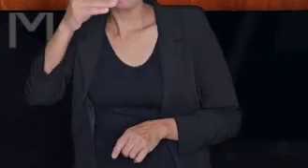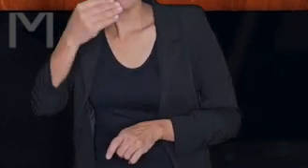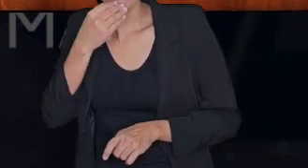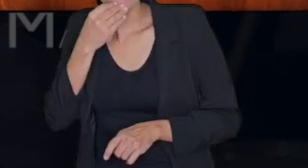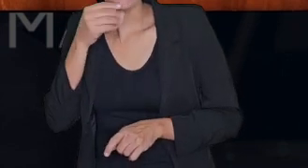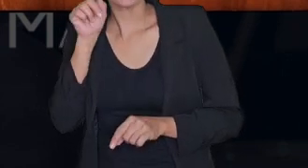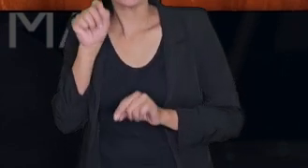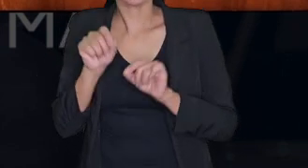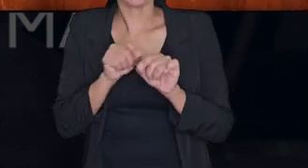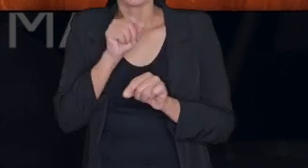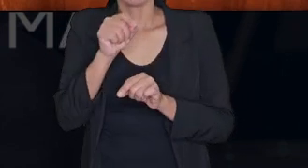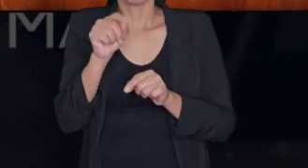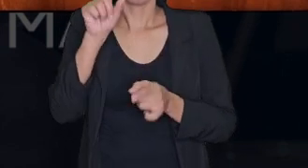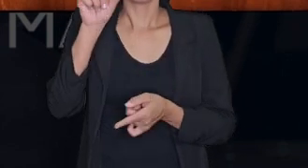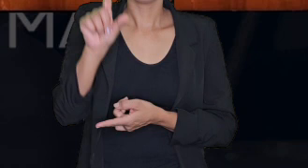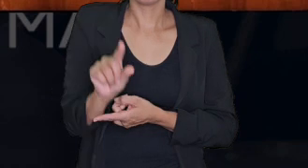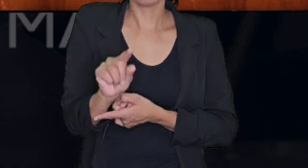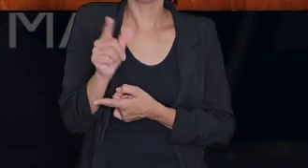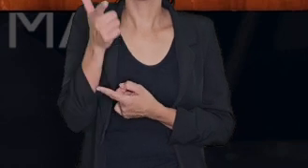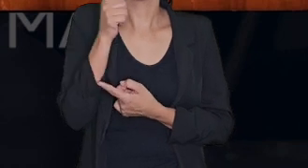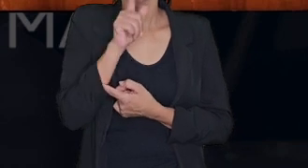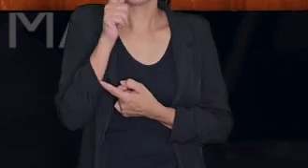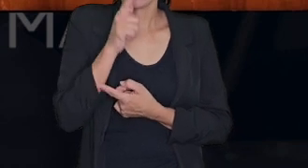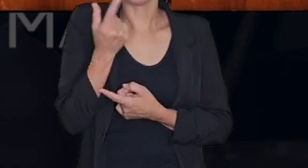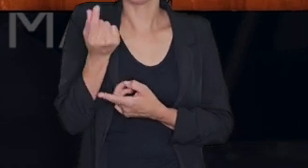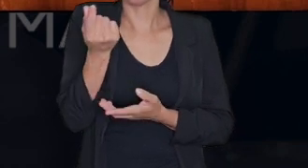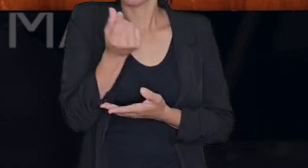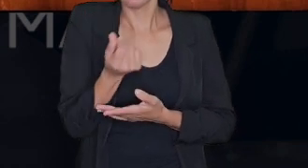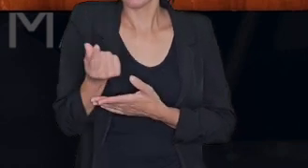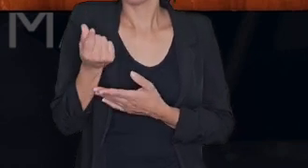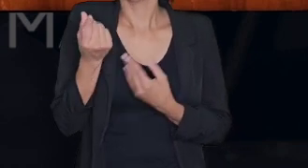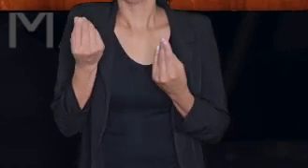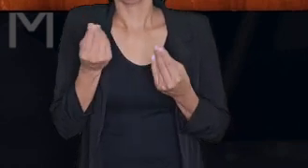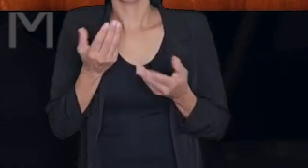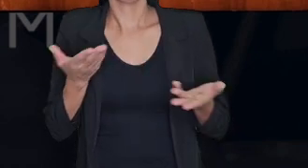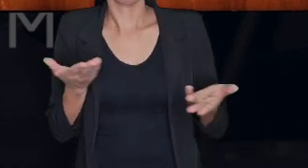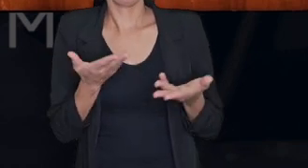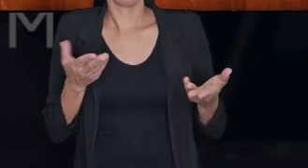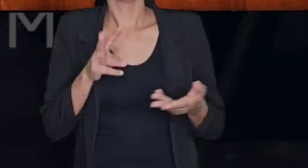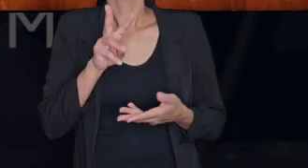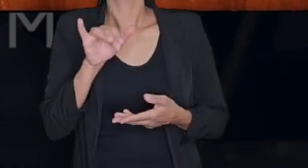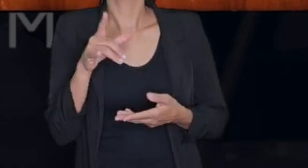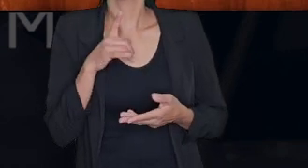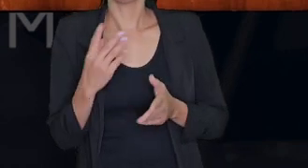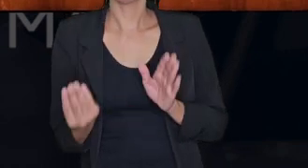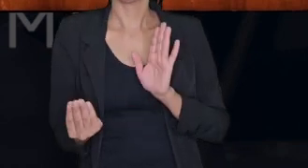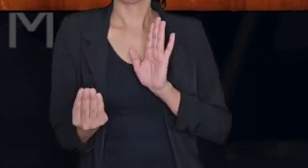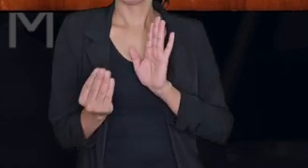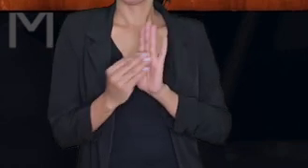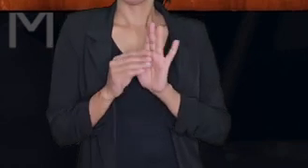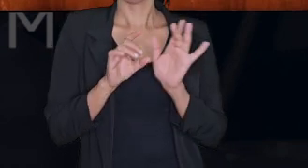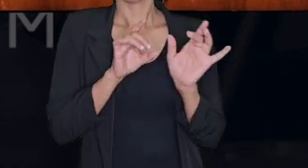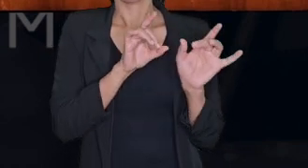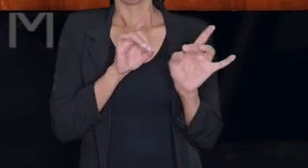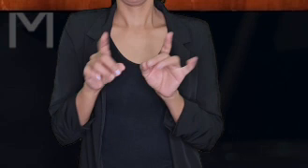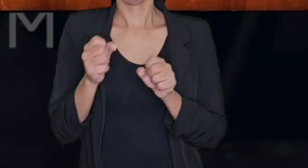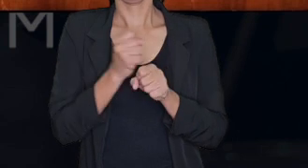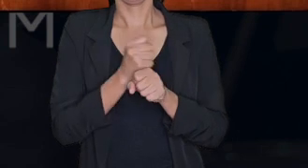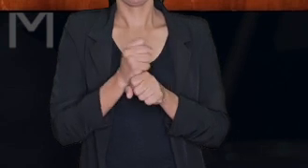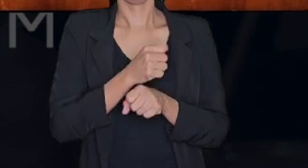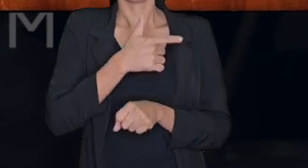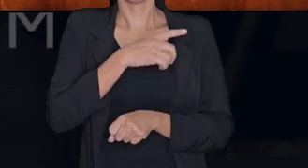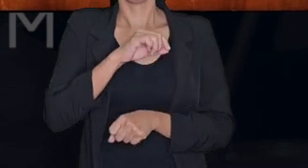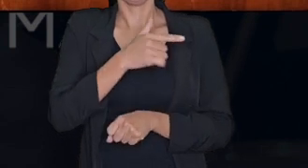chique. Os herdeiros aproveitaram essa redução do ganho de capital e vão